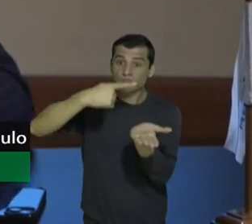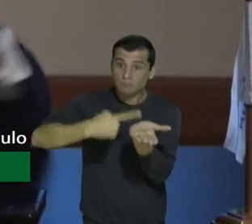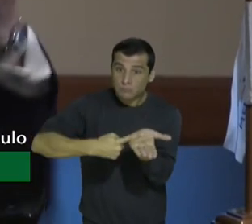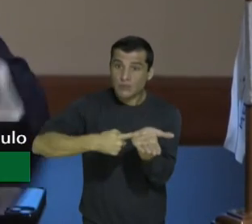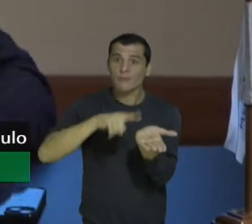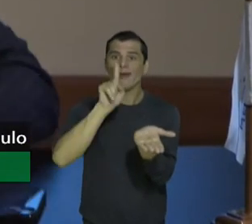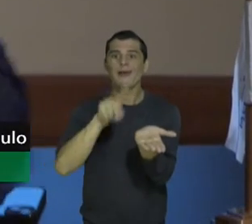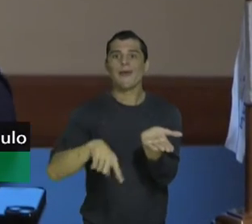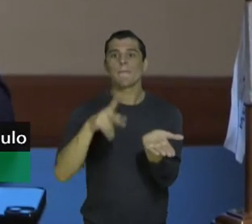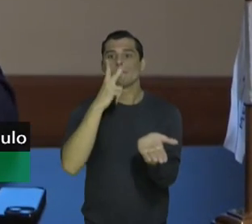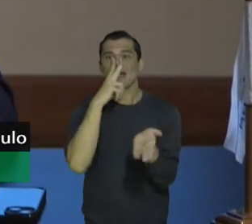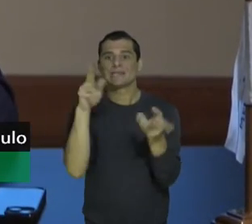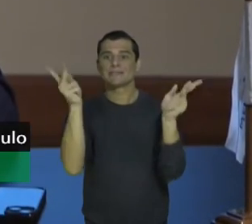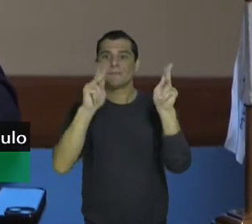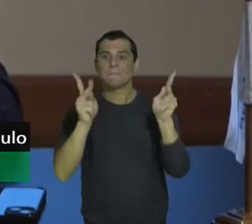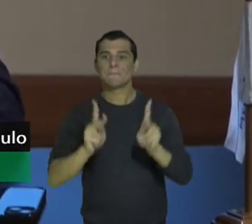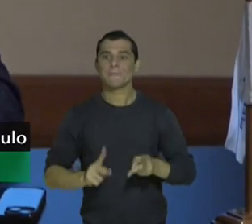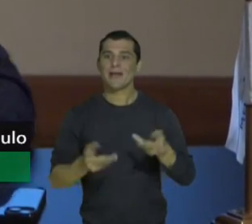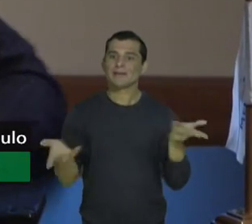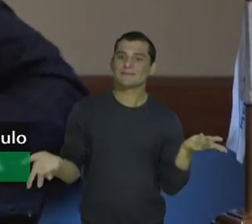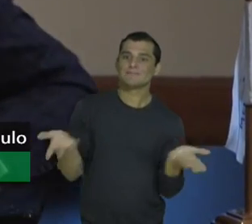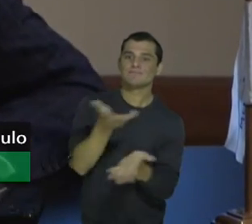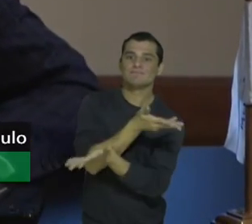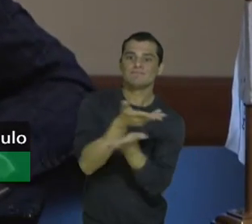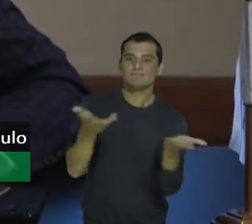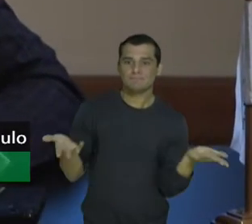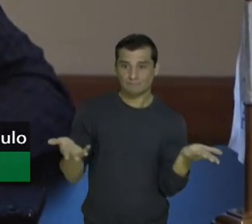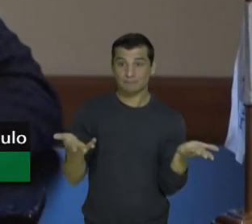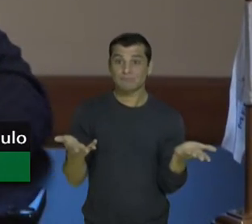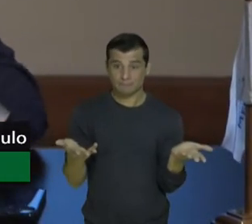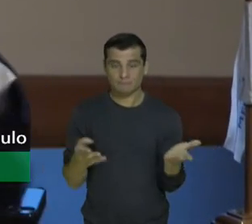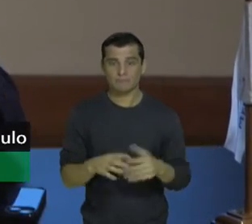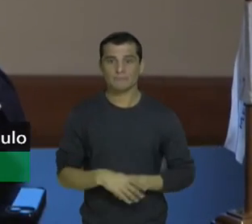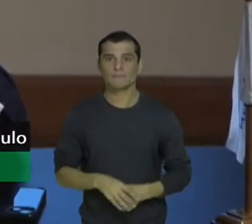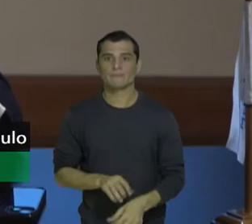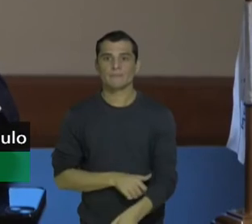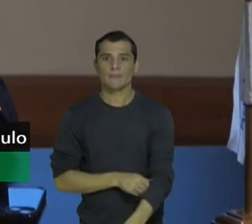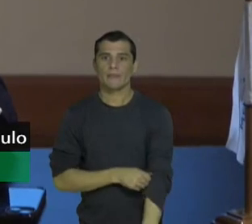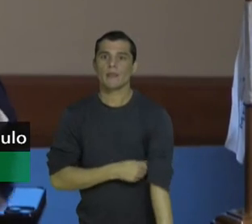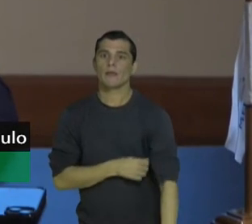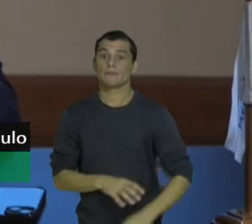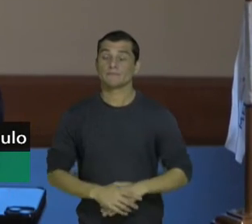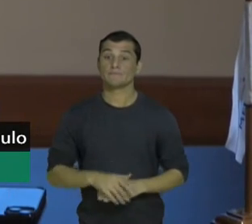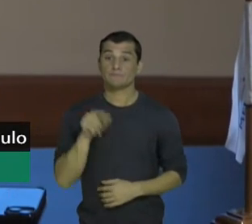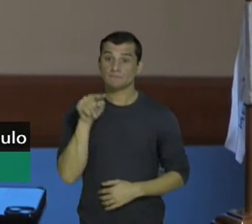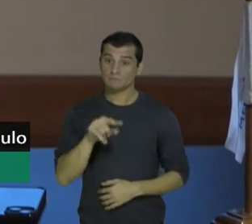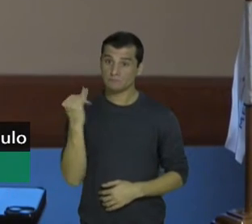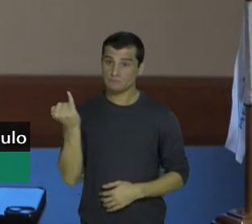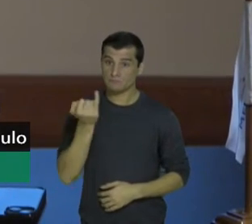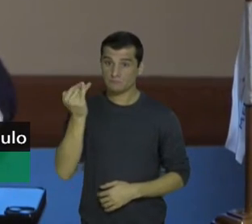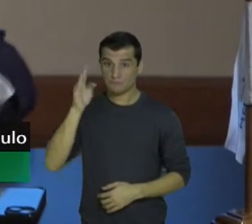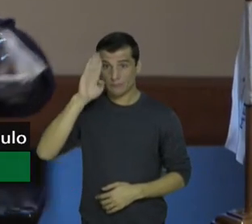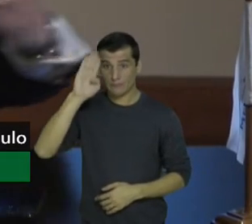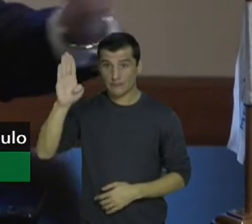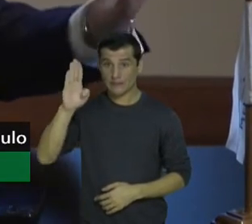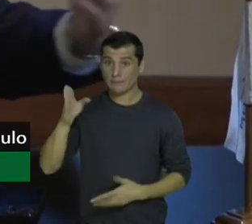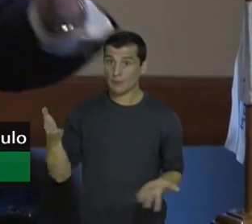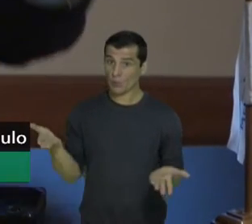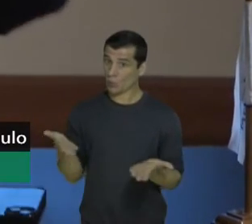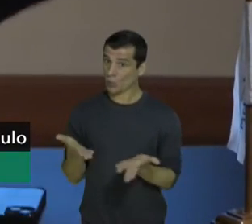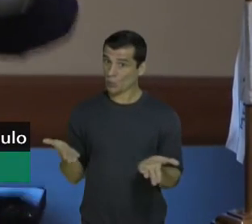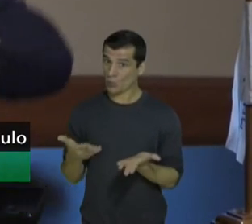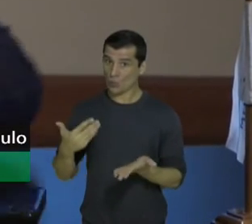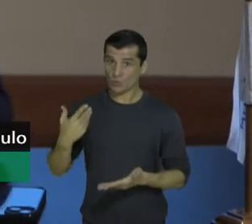né a gente respira então não dá valor mas é muito importante sobretudo tudo nos dias atuais em que há um conflito geopolítico